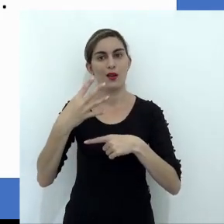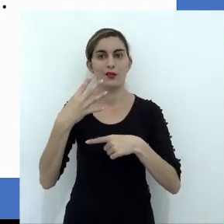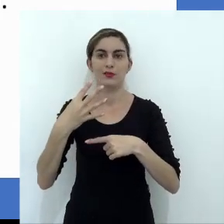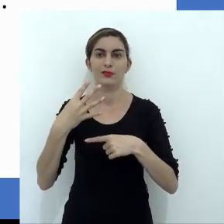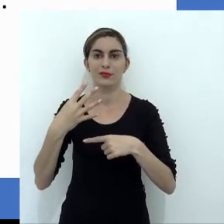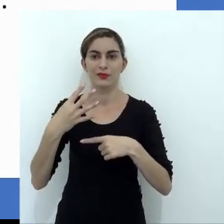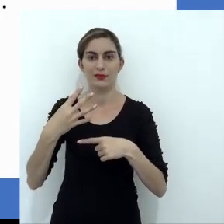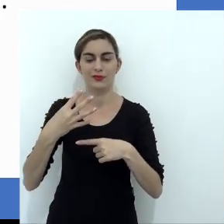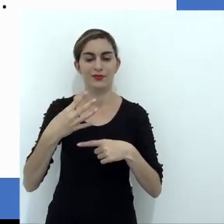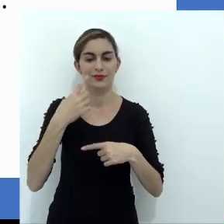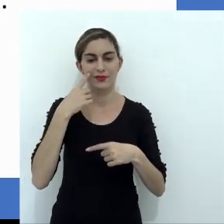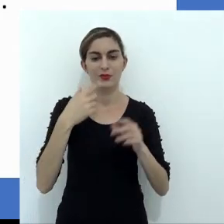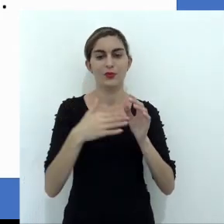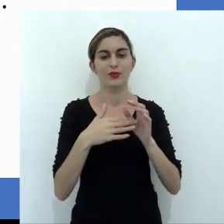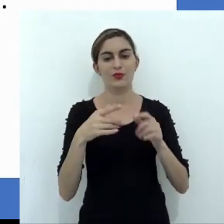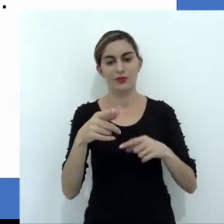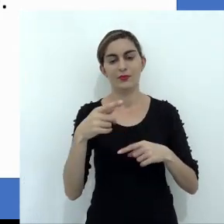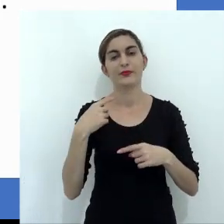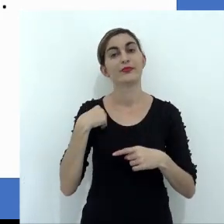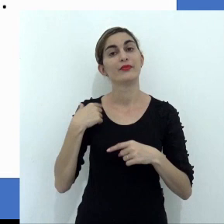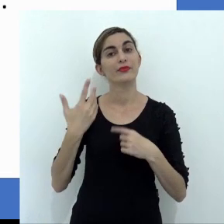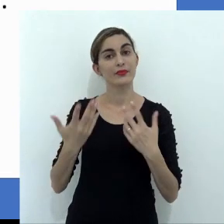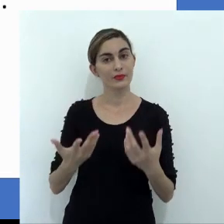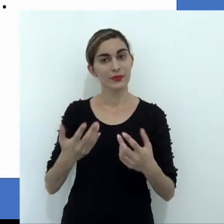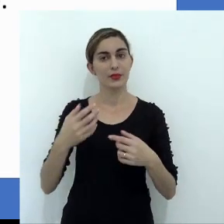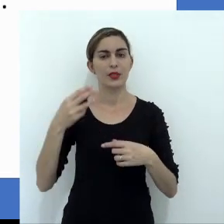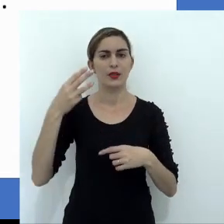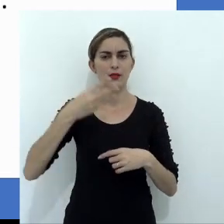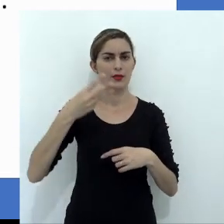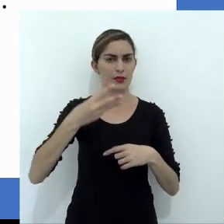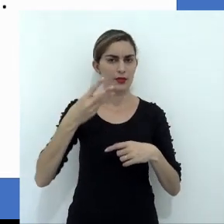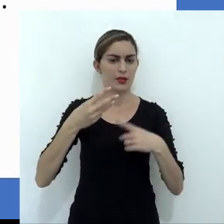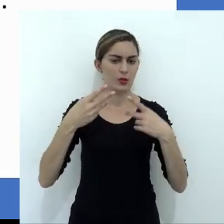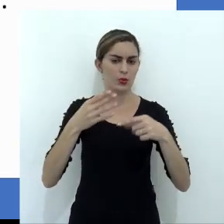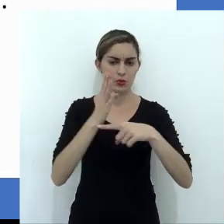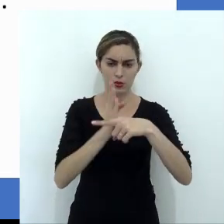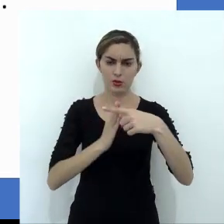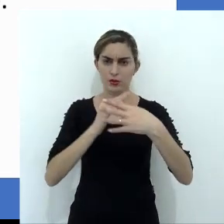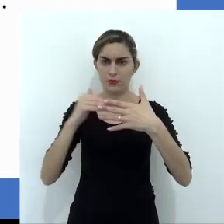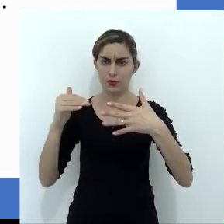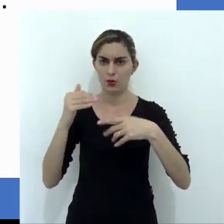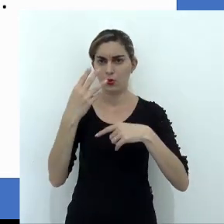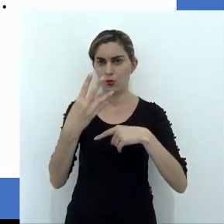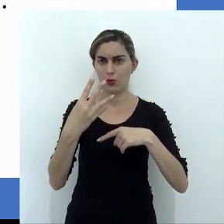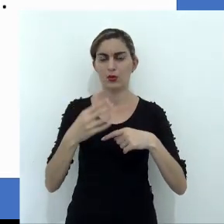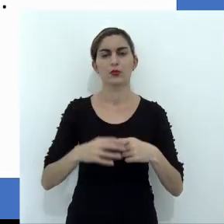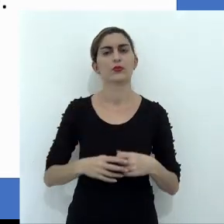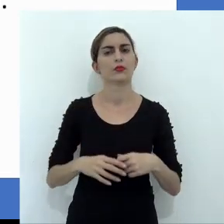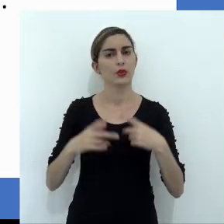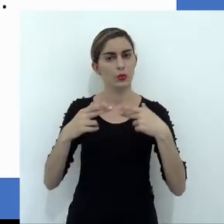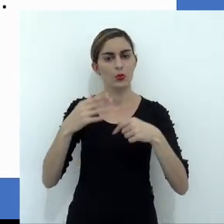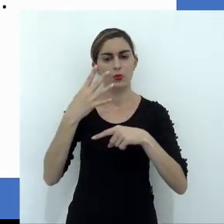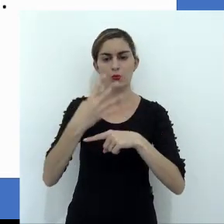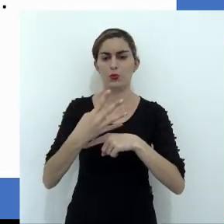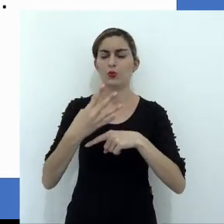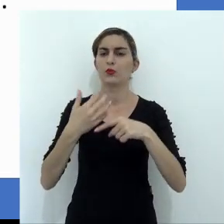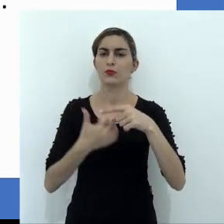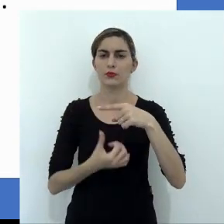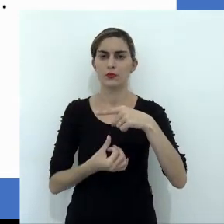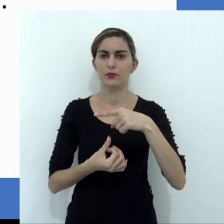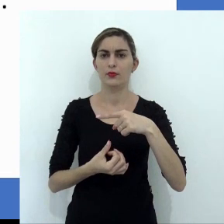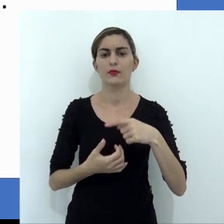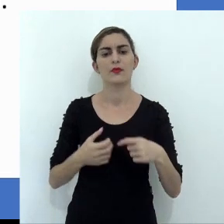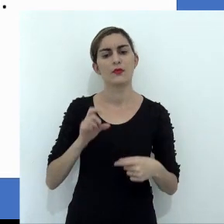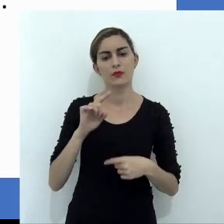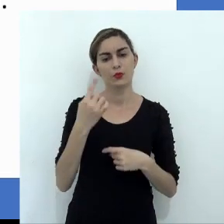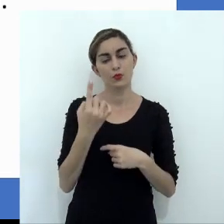pedacinhos pintados na última figura. Então, se a terceira figura foi dividida em 4 partes, denominador igual a 4. Se foi